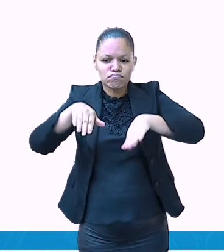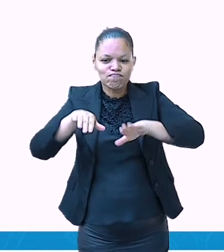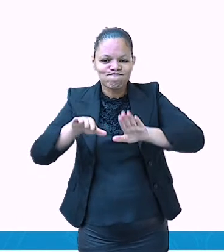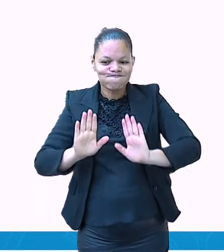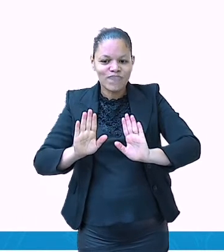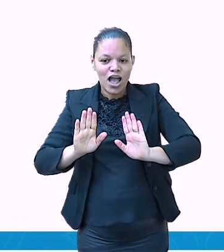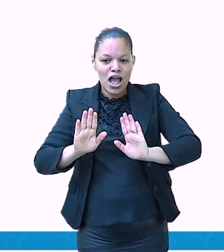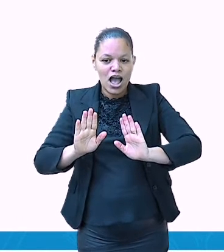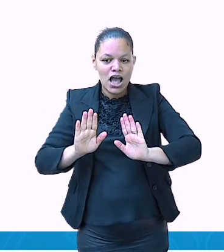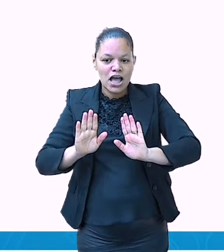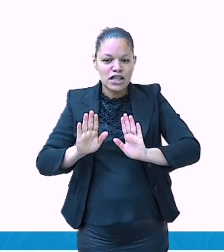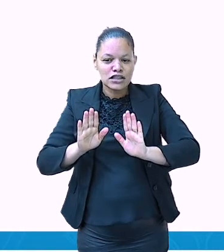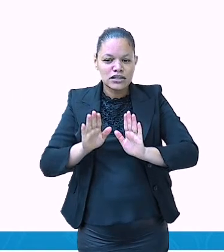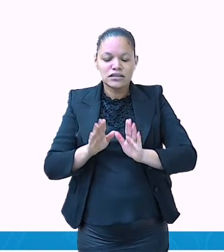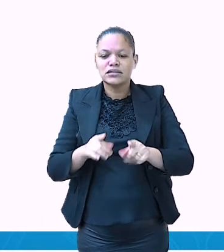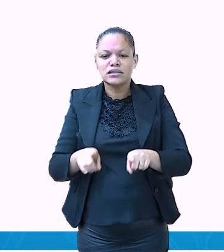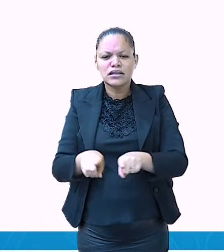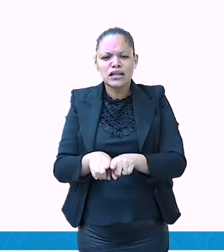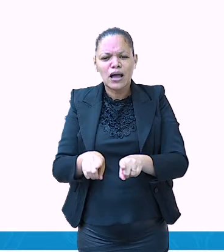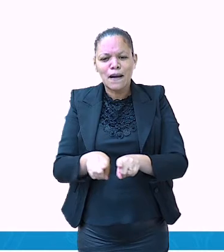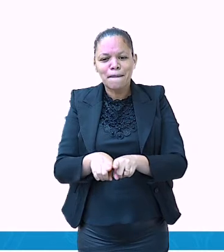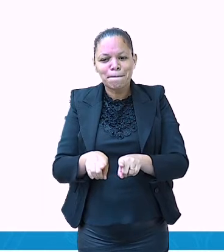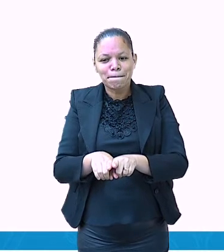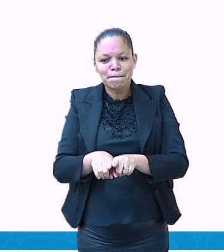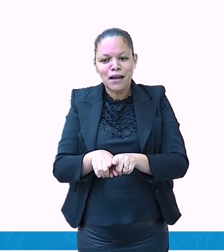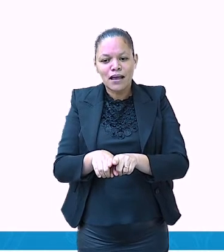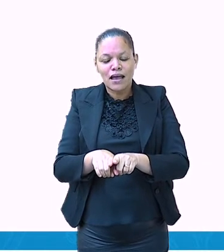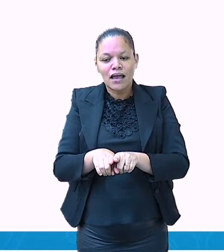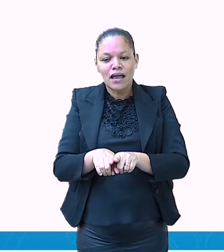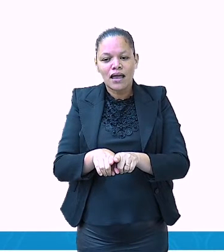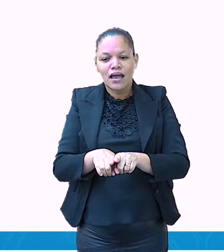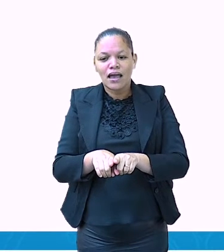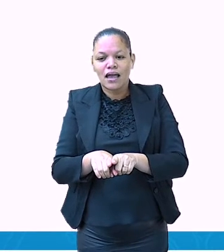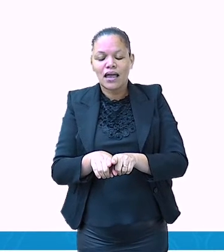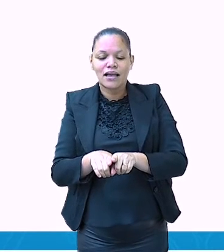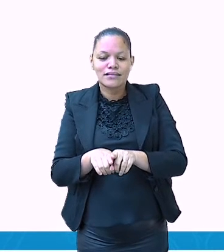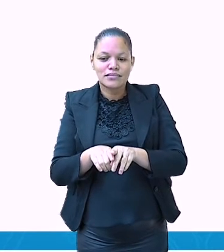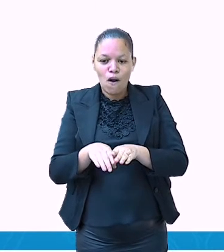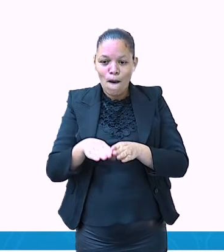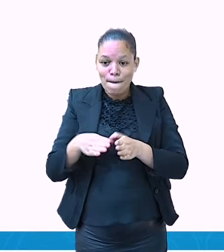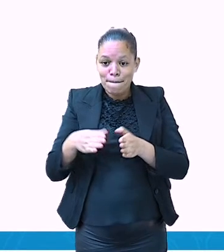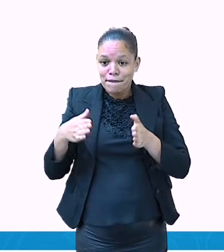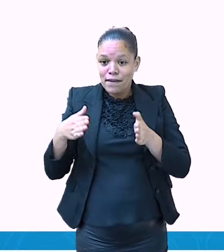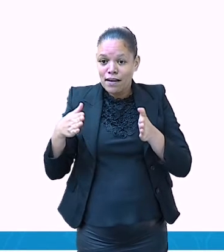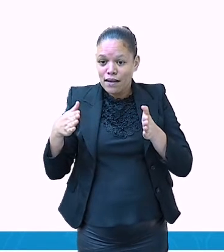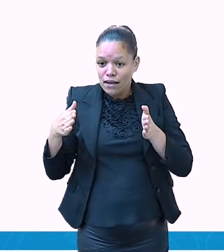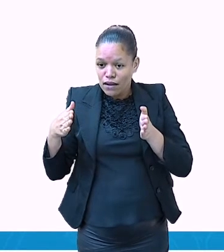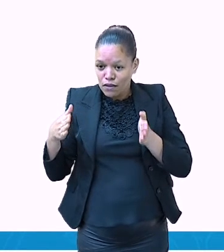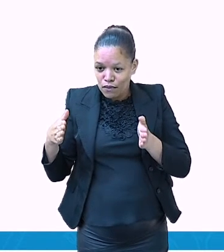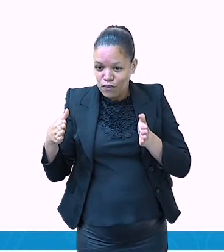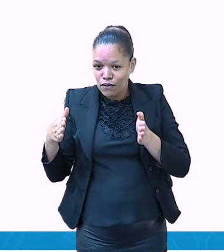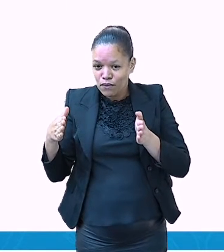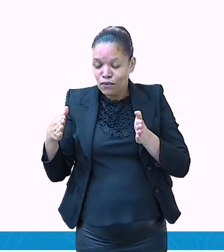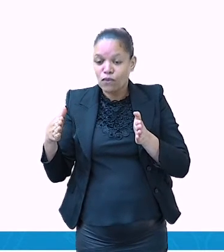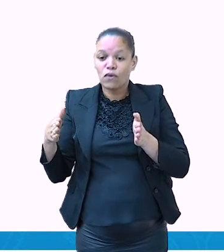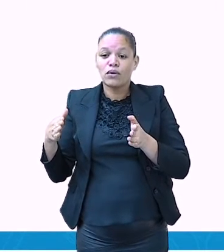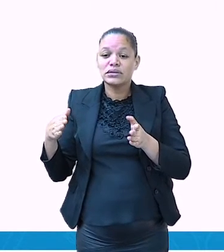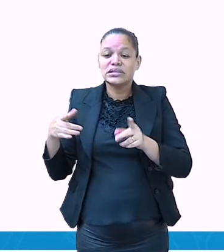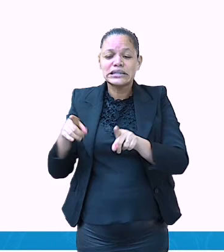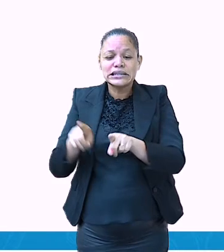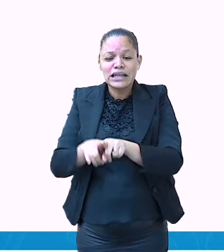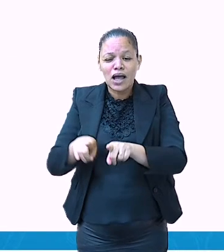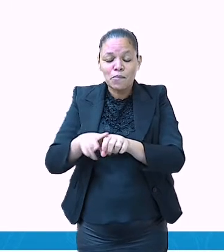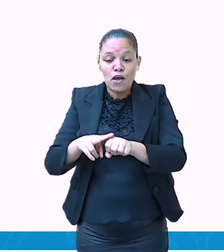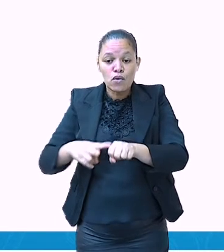que as patas do sapo, porque a rã, ela tem saltos mais longos. Então, por isso essa